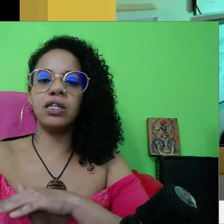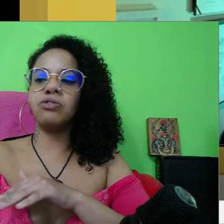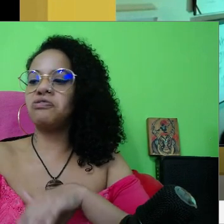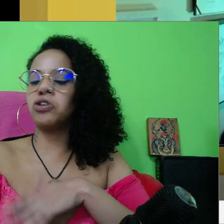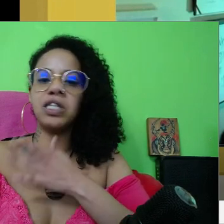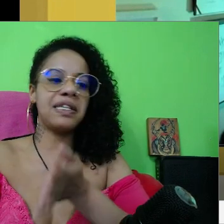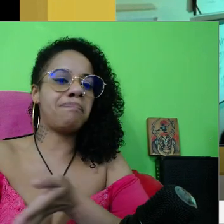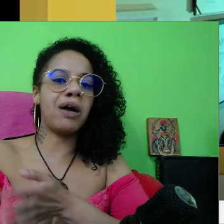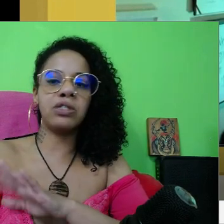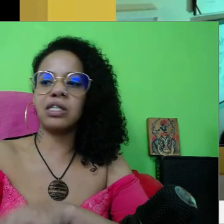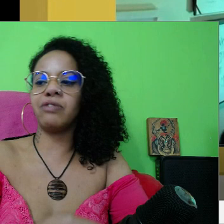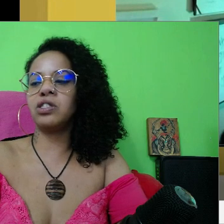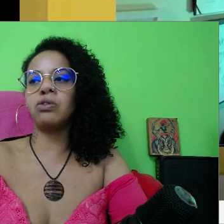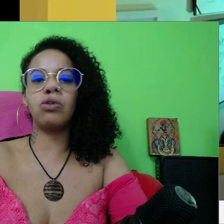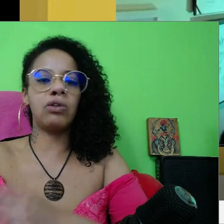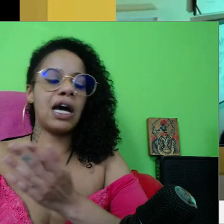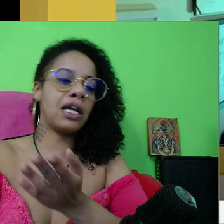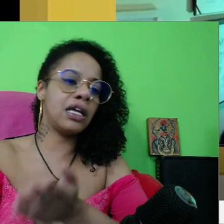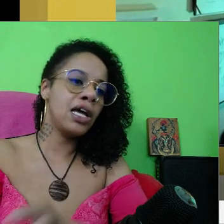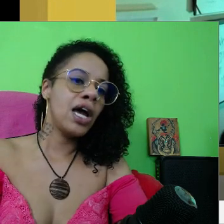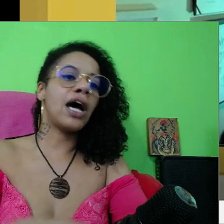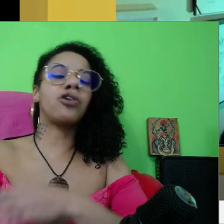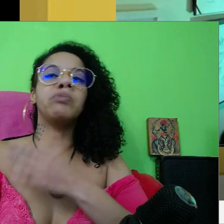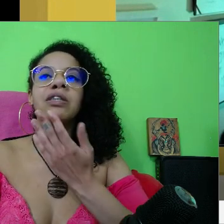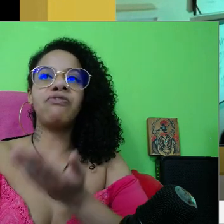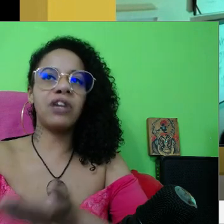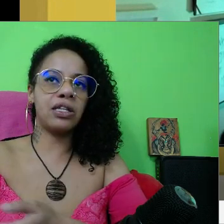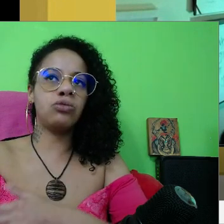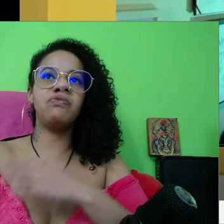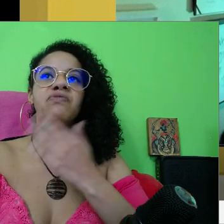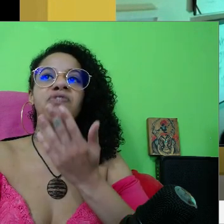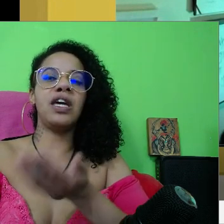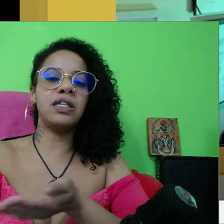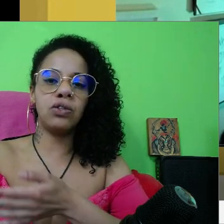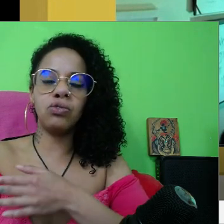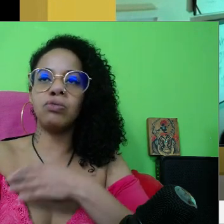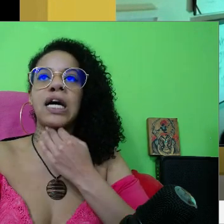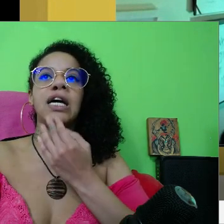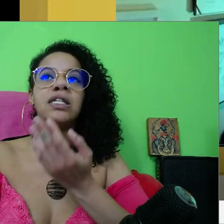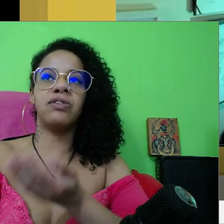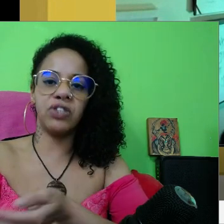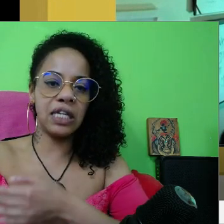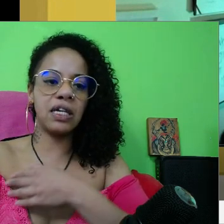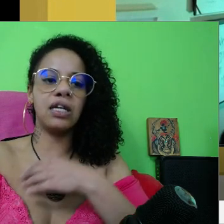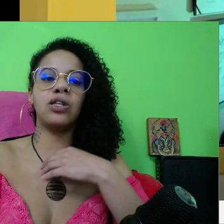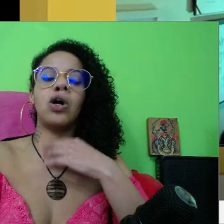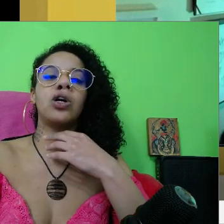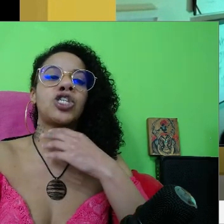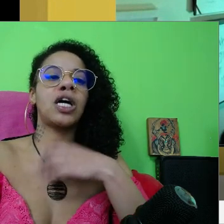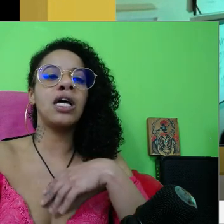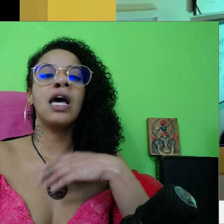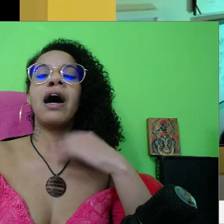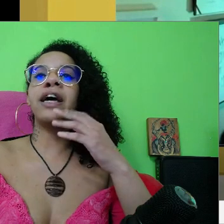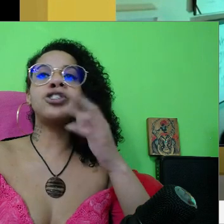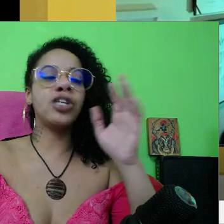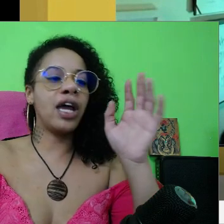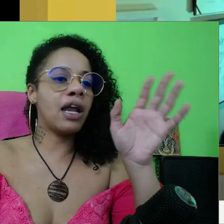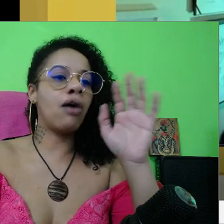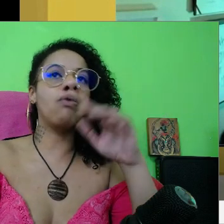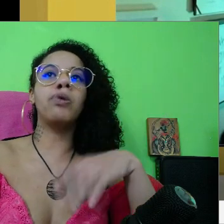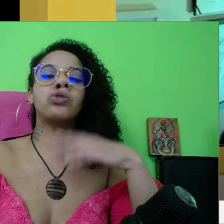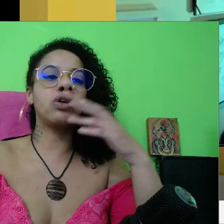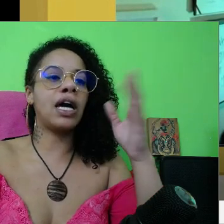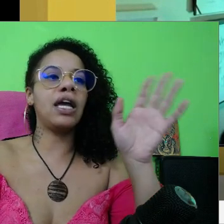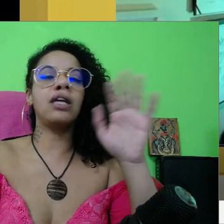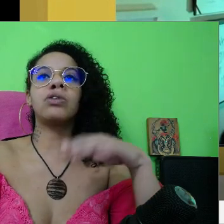falando a pauta que tava sendo colocada aí começava a falar da tua vivência e tudo mais evidência nedotica Aí